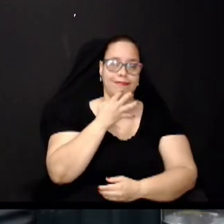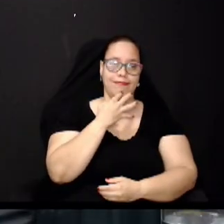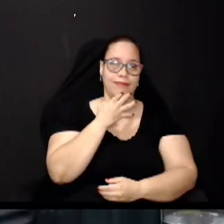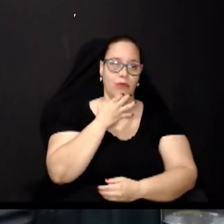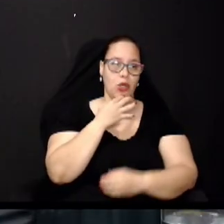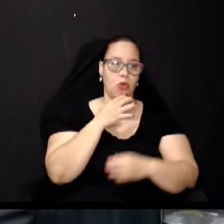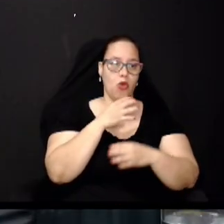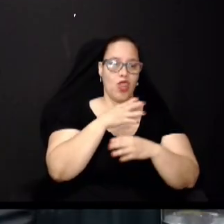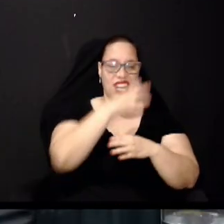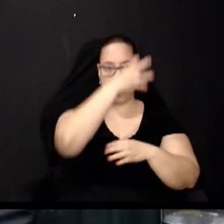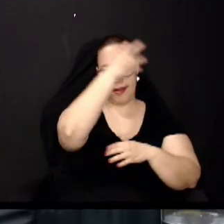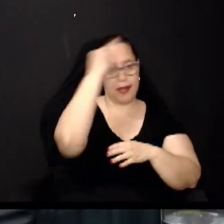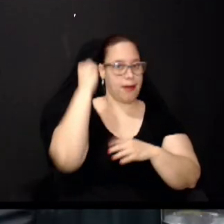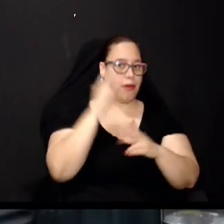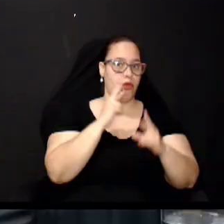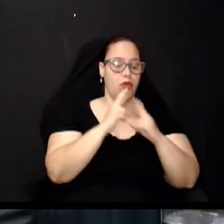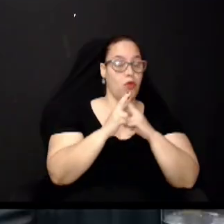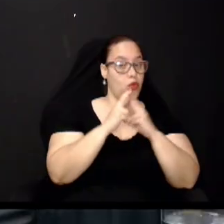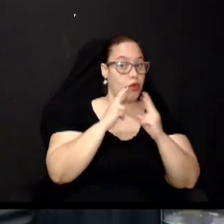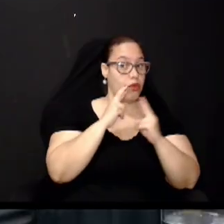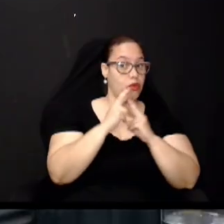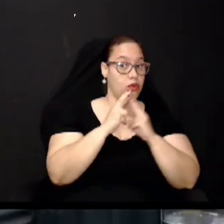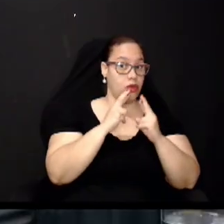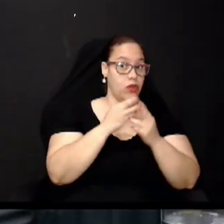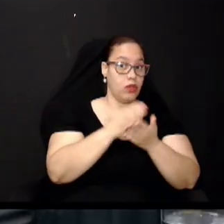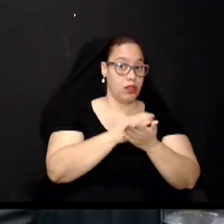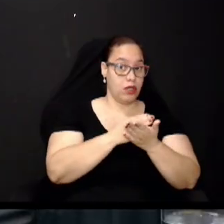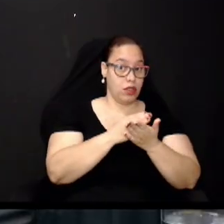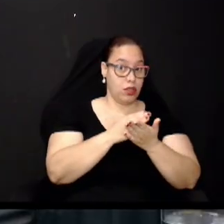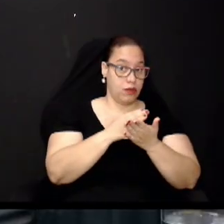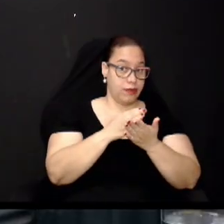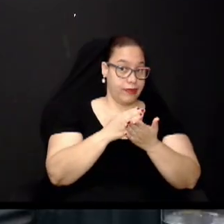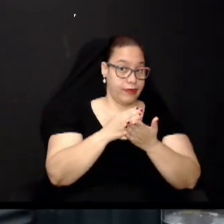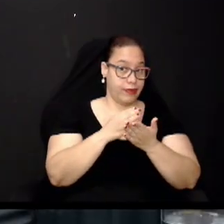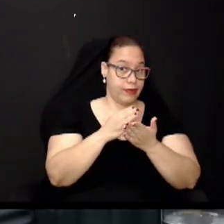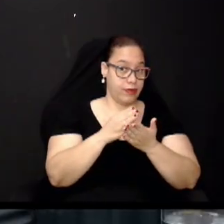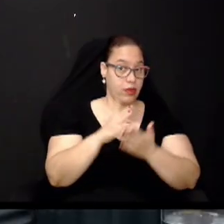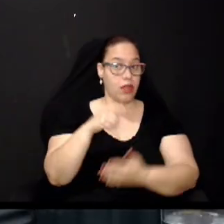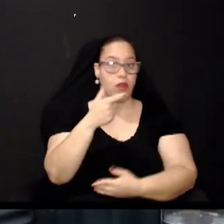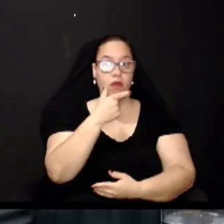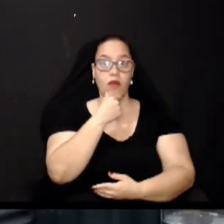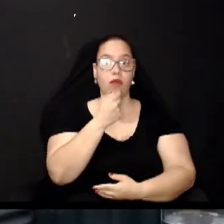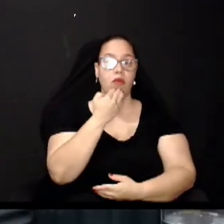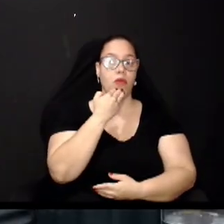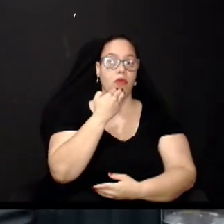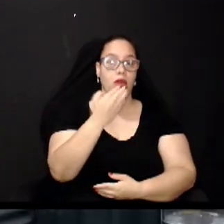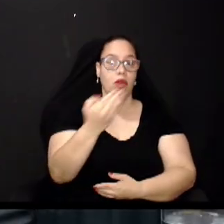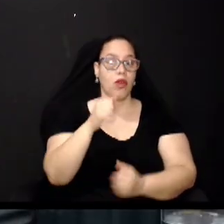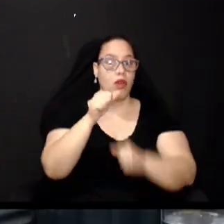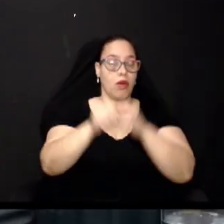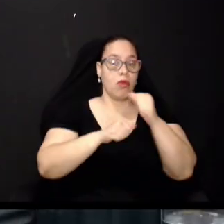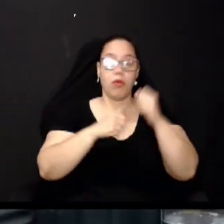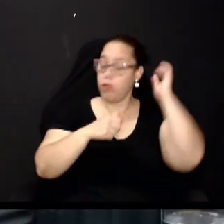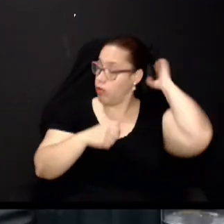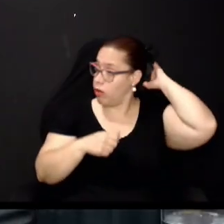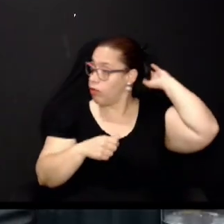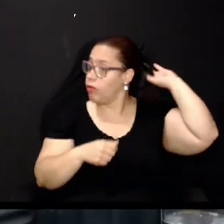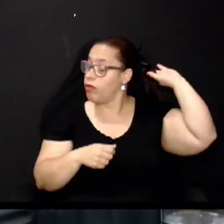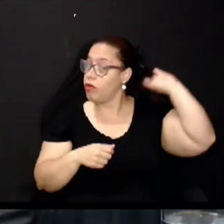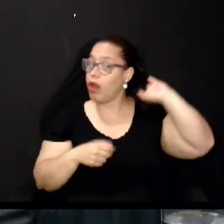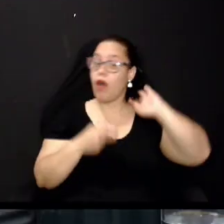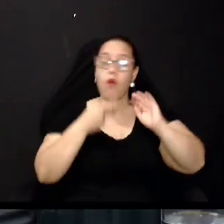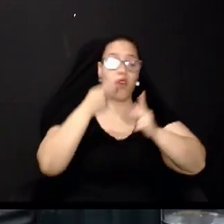relacionamento. Então, relacionamentos que começam com outro pedindo para você mudar o seu cabelo, a maneira de você falar, a